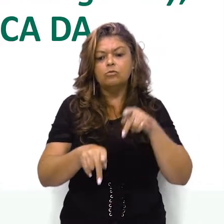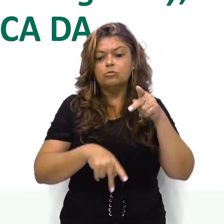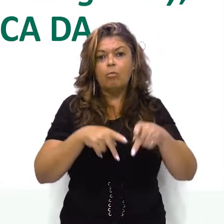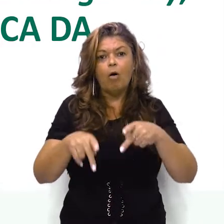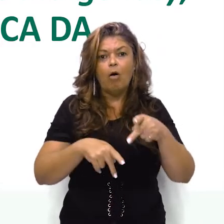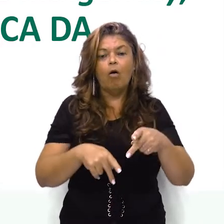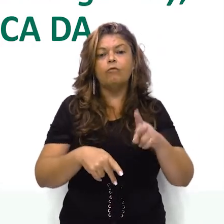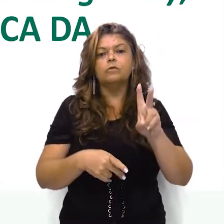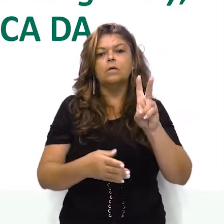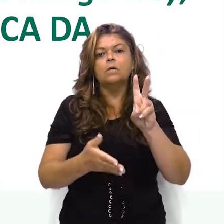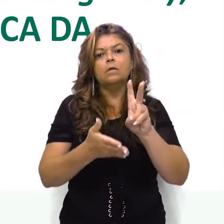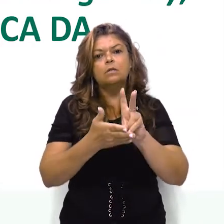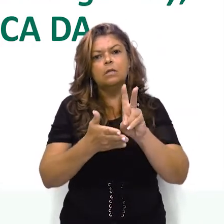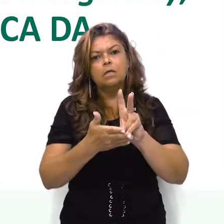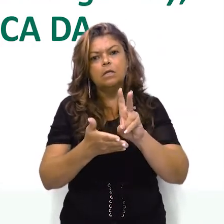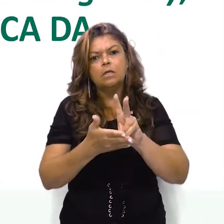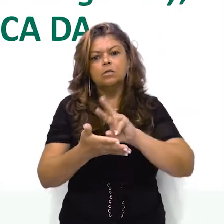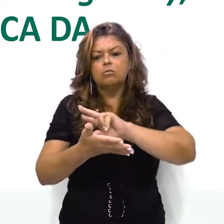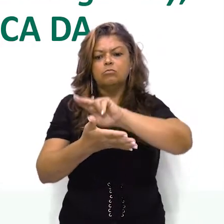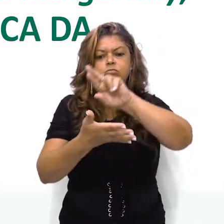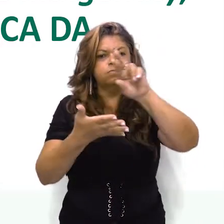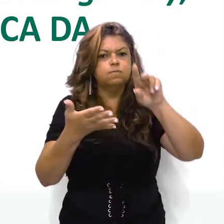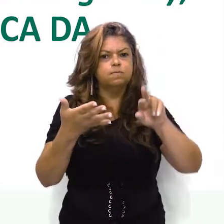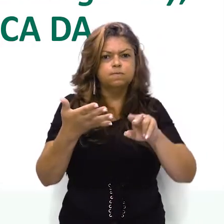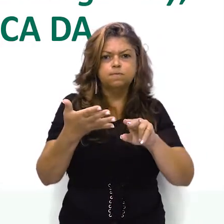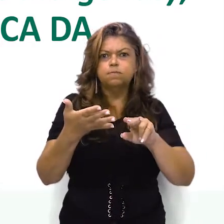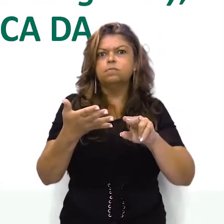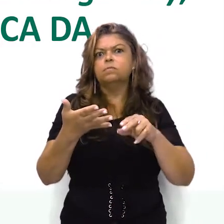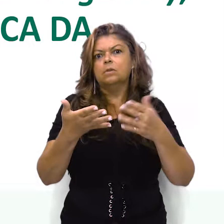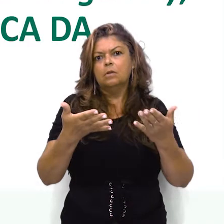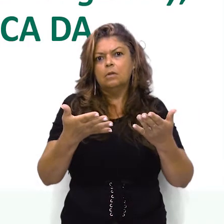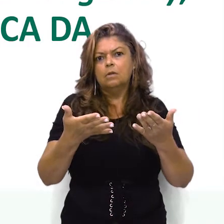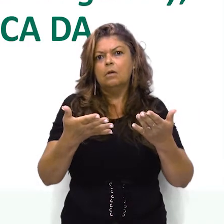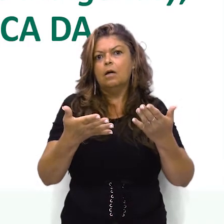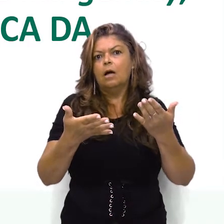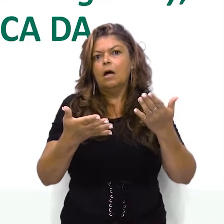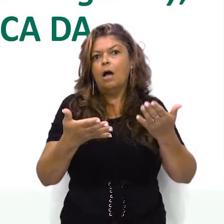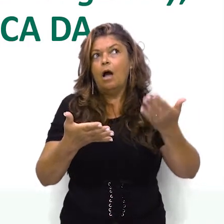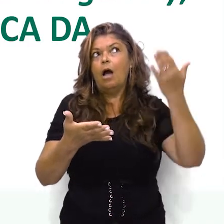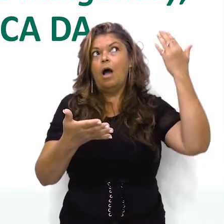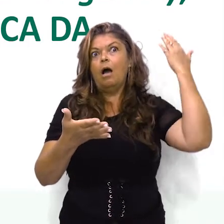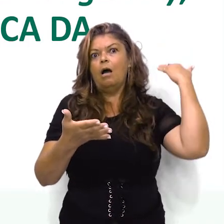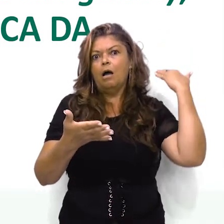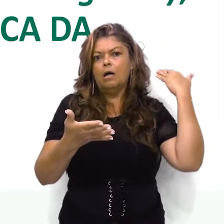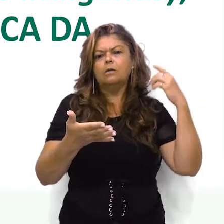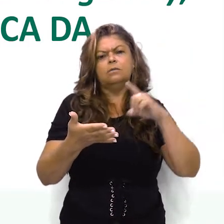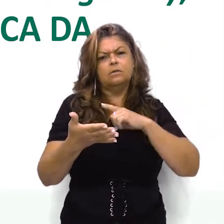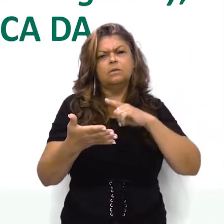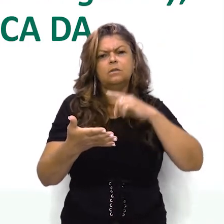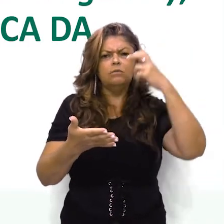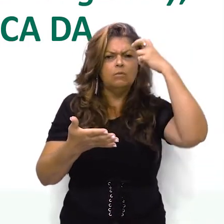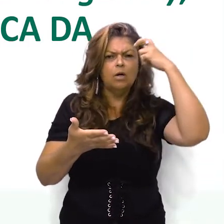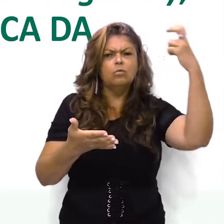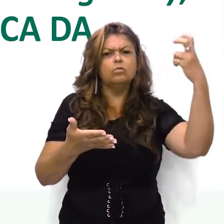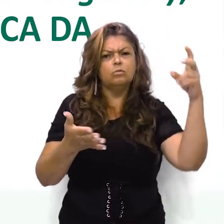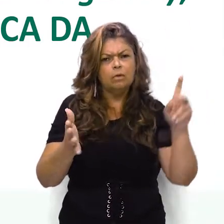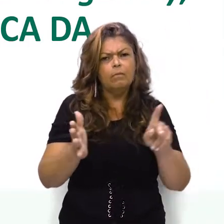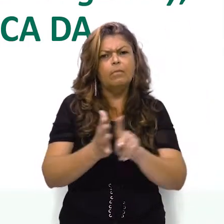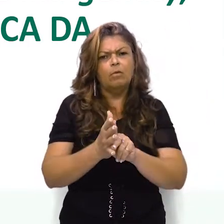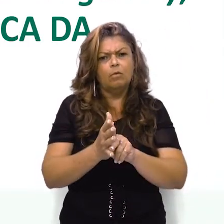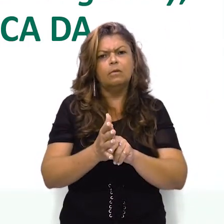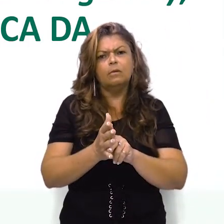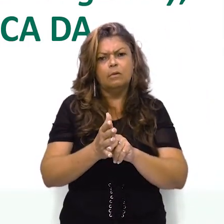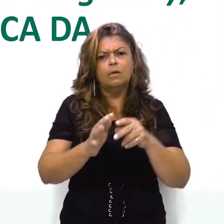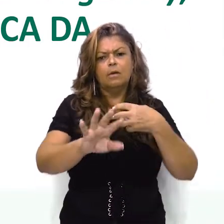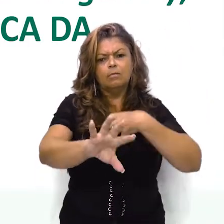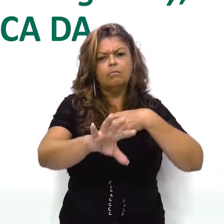esses povos indígenas, esses povos originários, né, eles vivenciam ou propõem uma possível